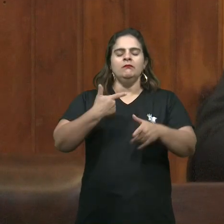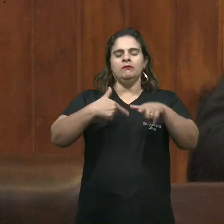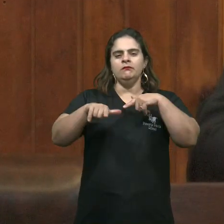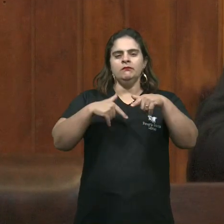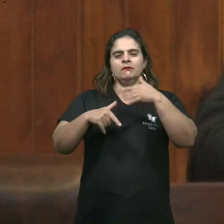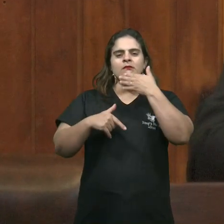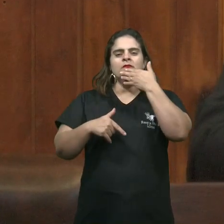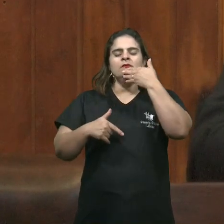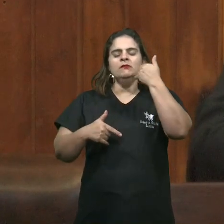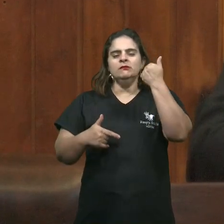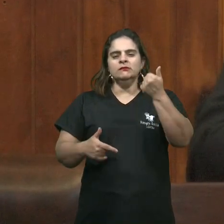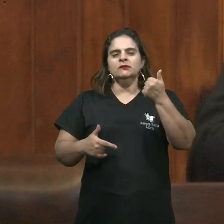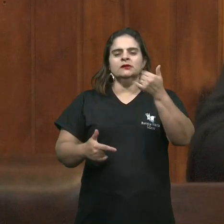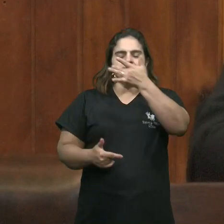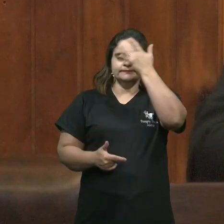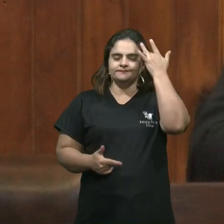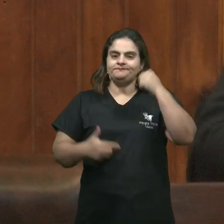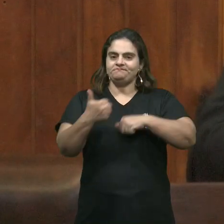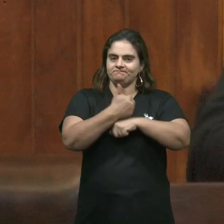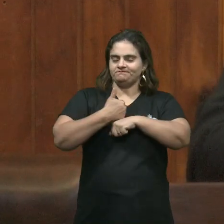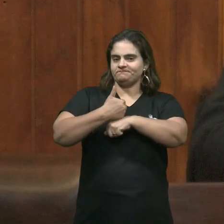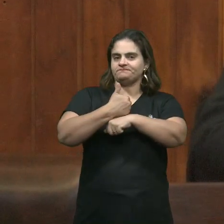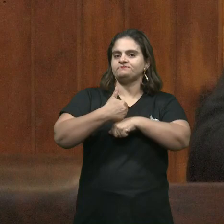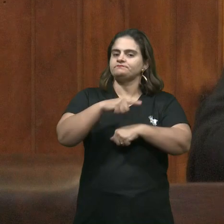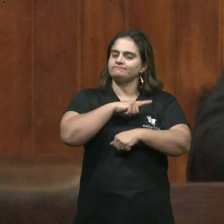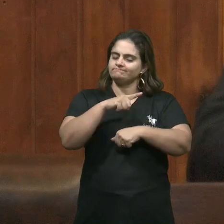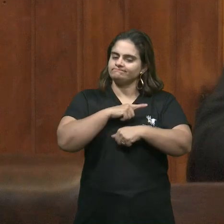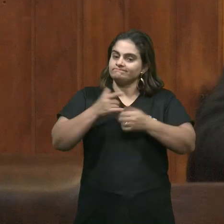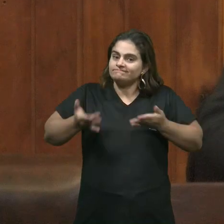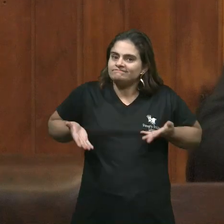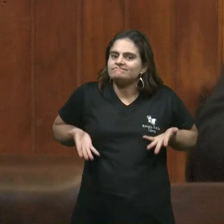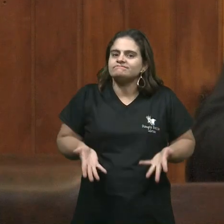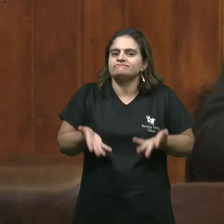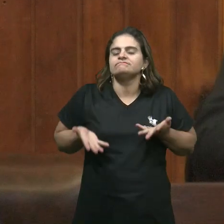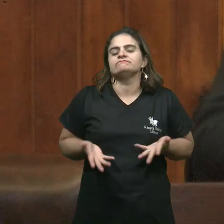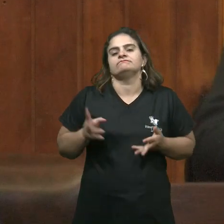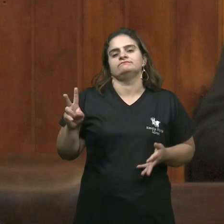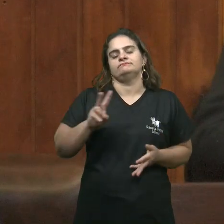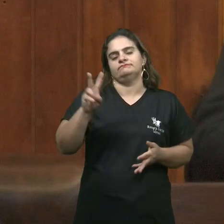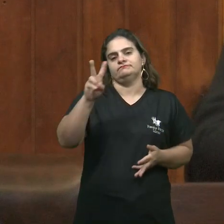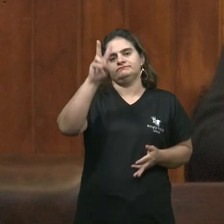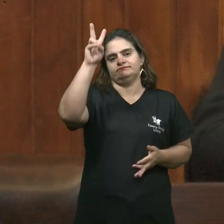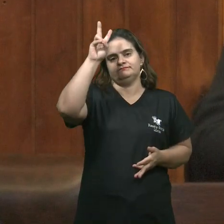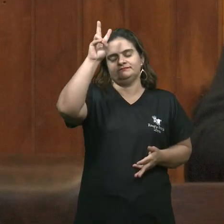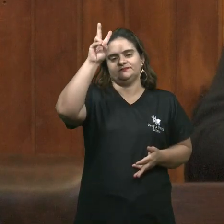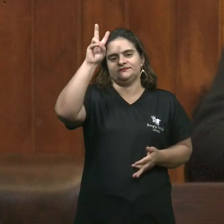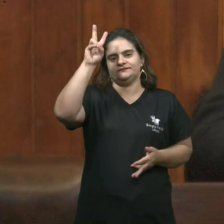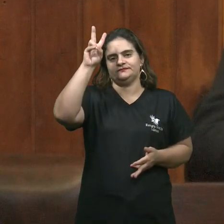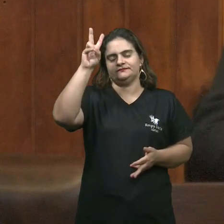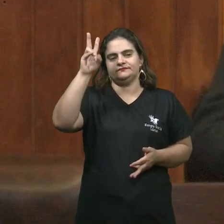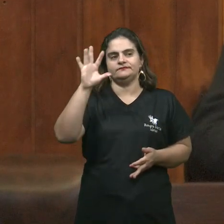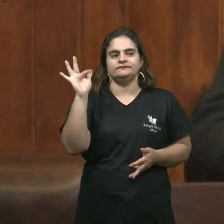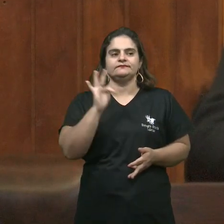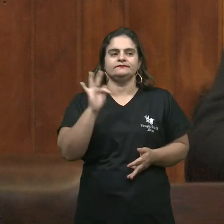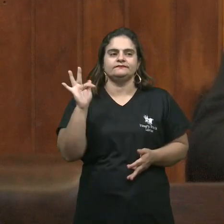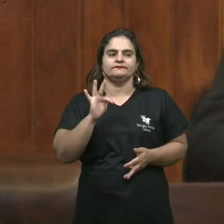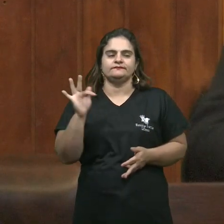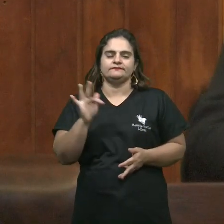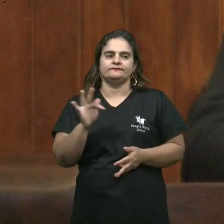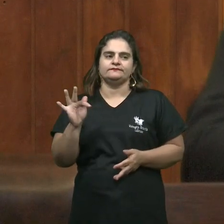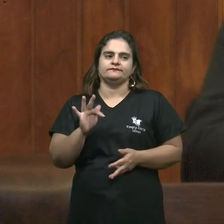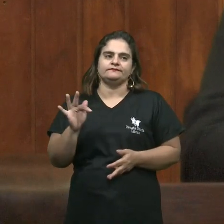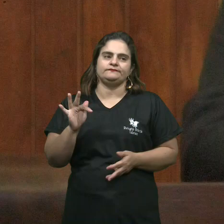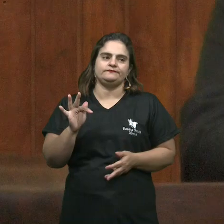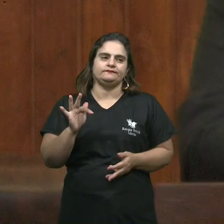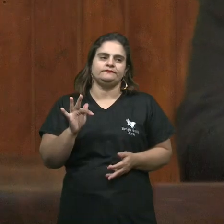prestados por profissionais que estejam motivados e valorizados. A gente, Feral Júnior Fefe, a gente,